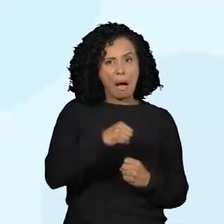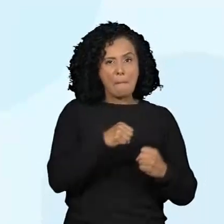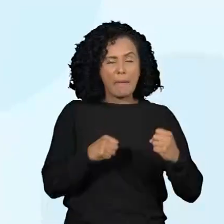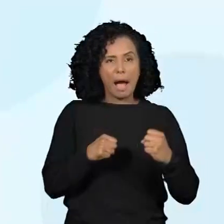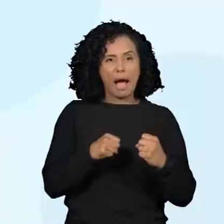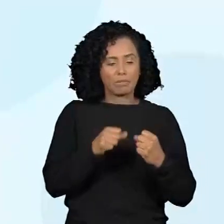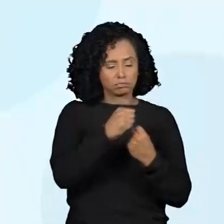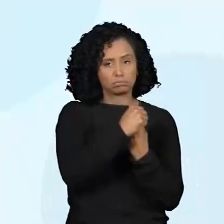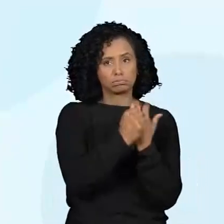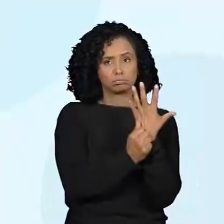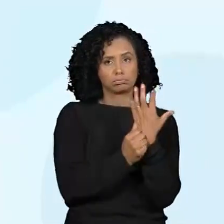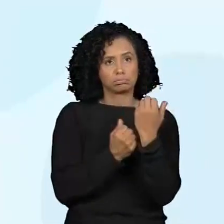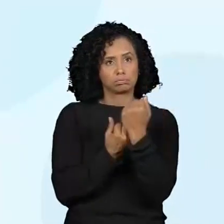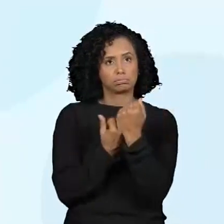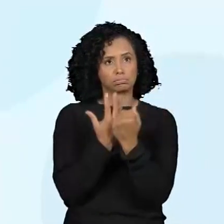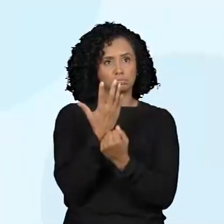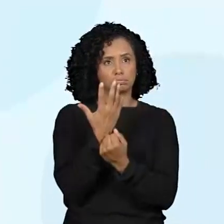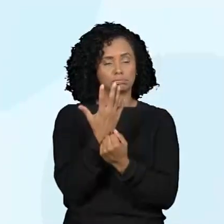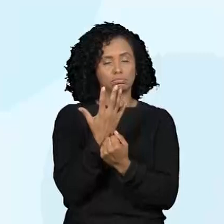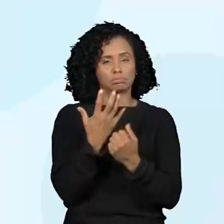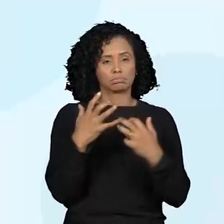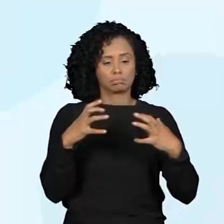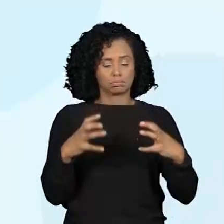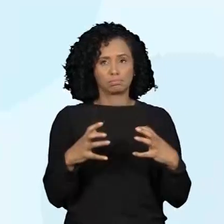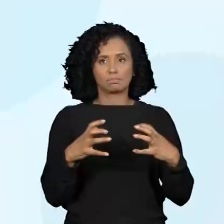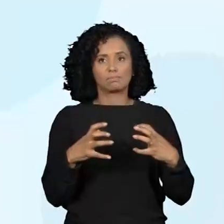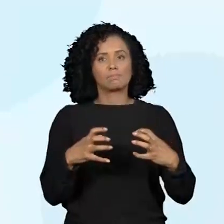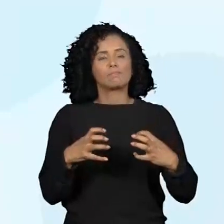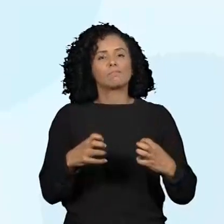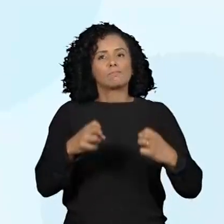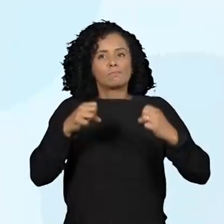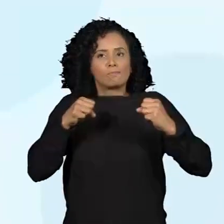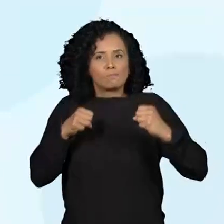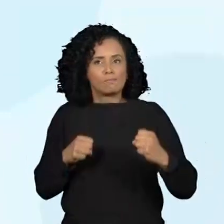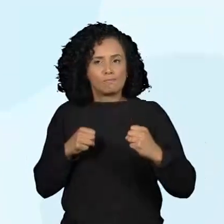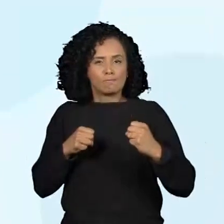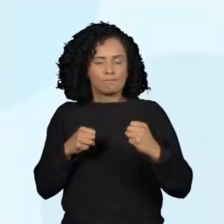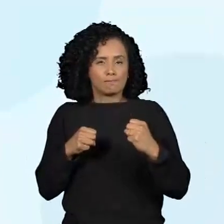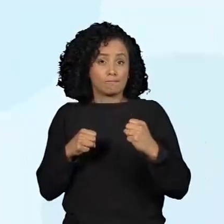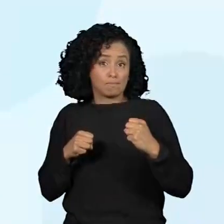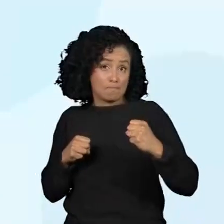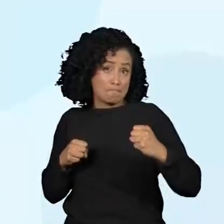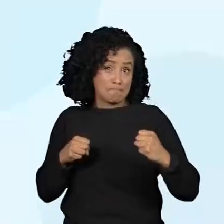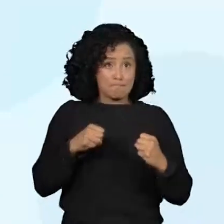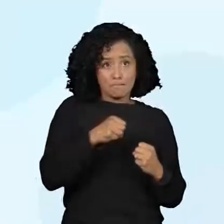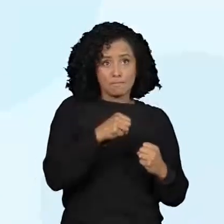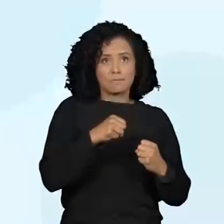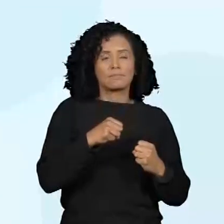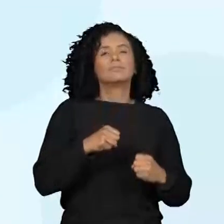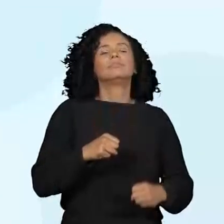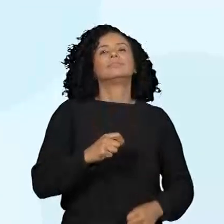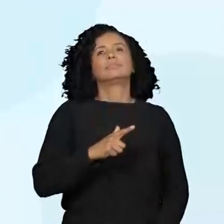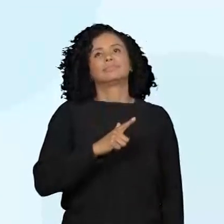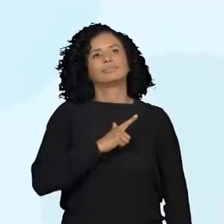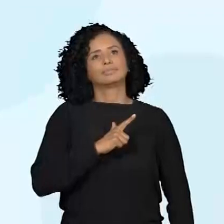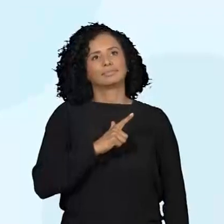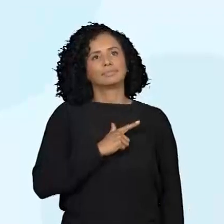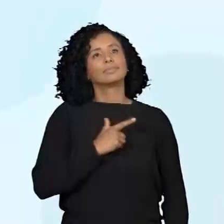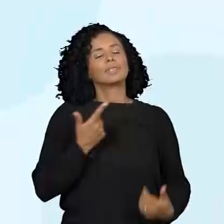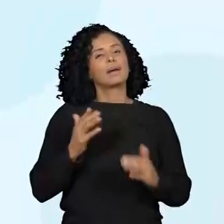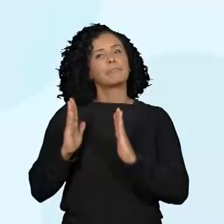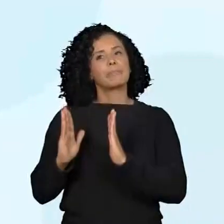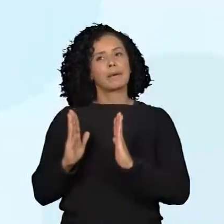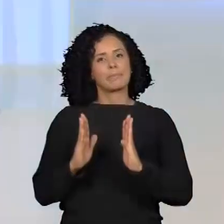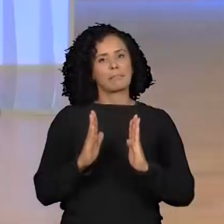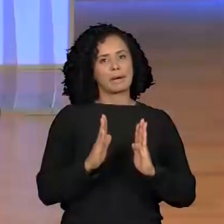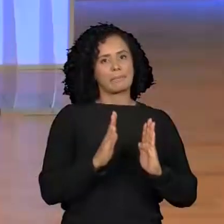uma modalidade que se utiliza de golpes em pé e também da técnica de chão. Então, a classificação de acordo com